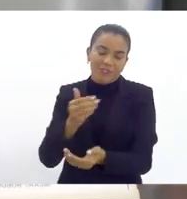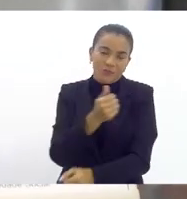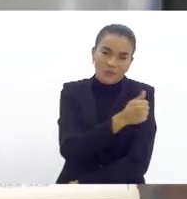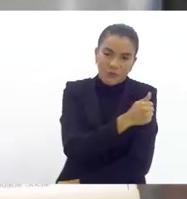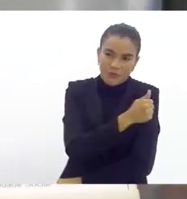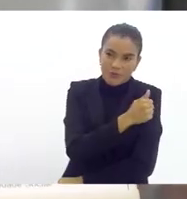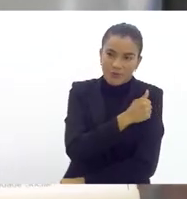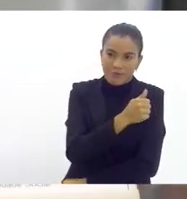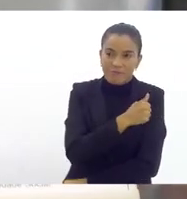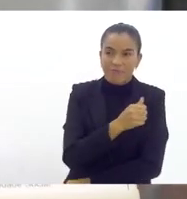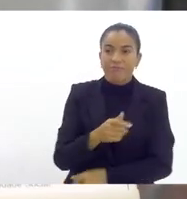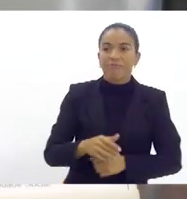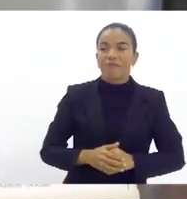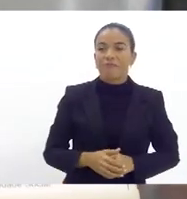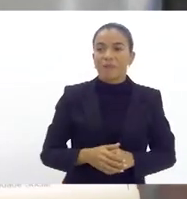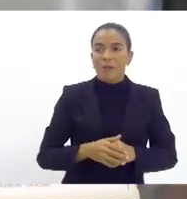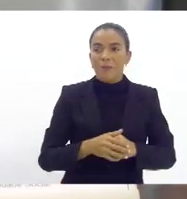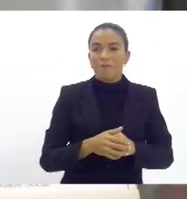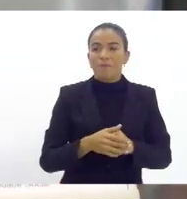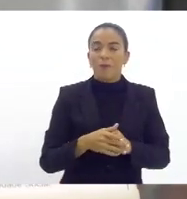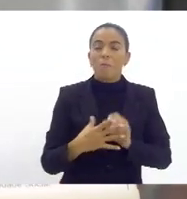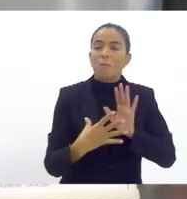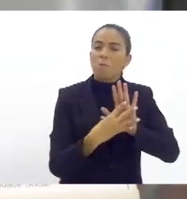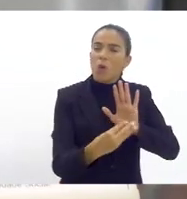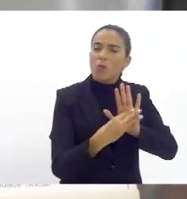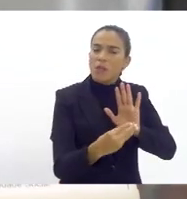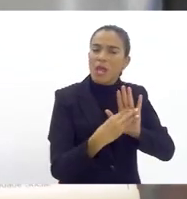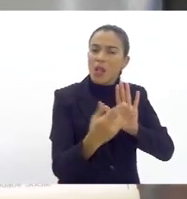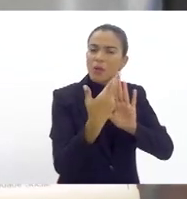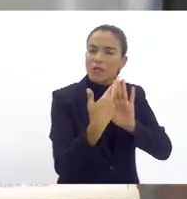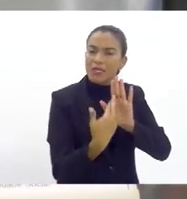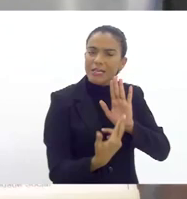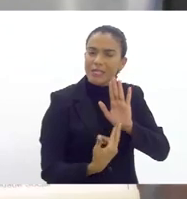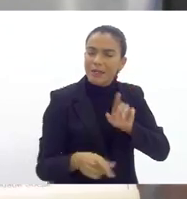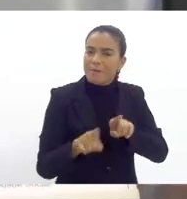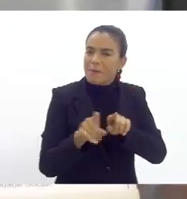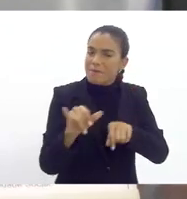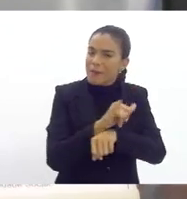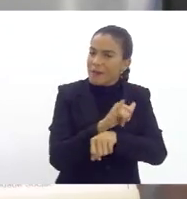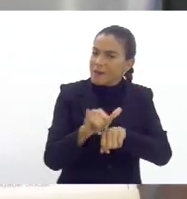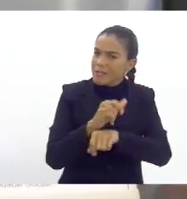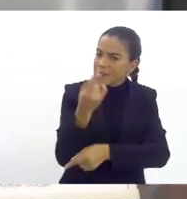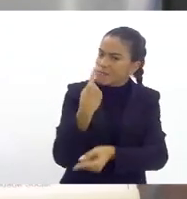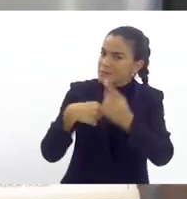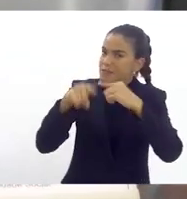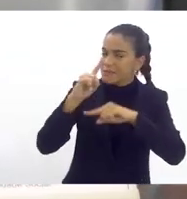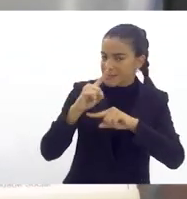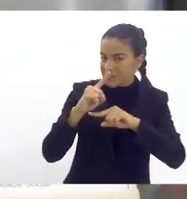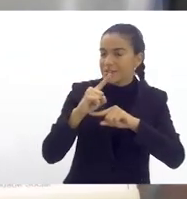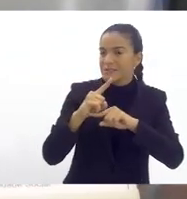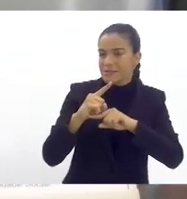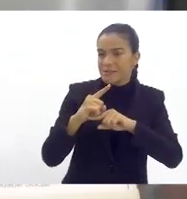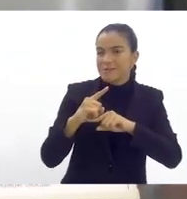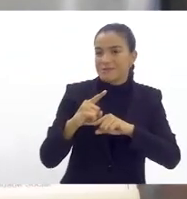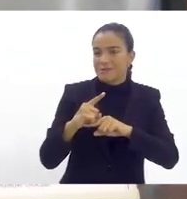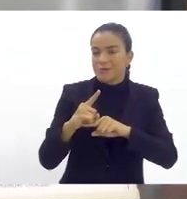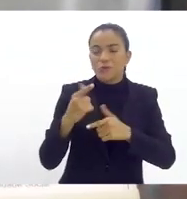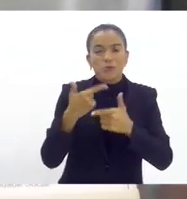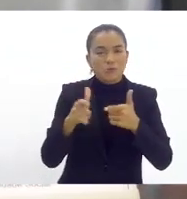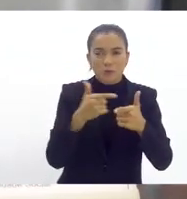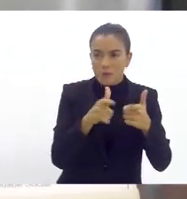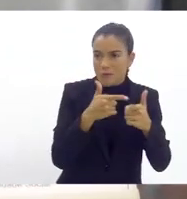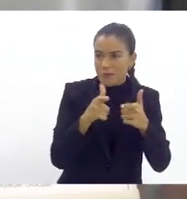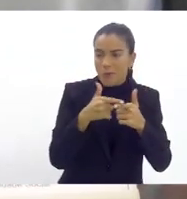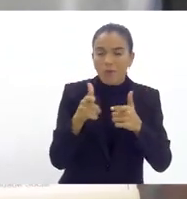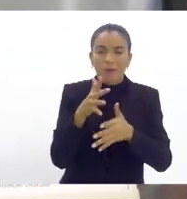de todos os tópicos colocados aqui modelos diretrizes mecanismos para superação dos problemas